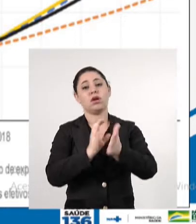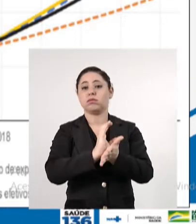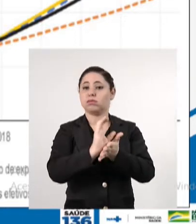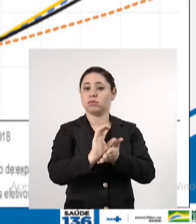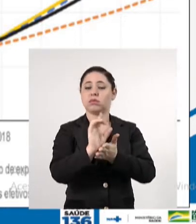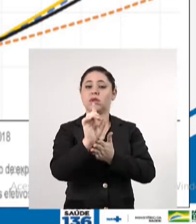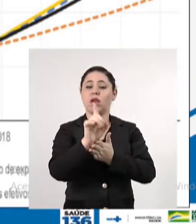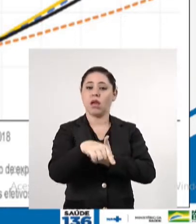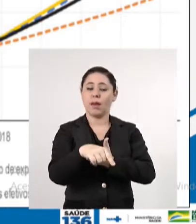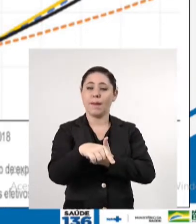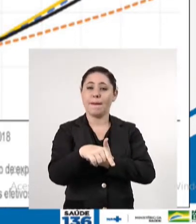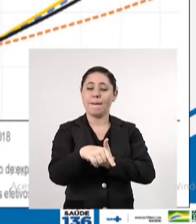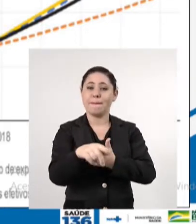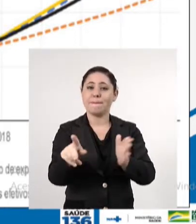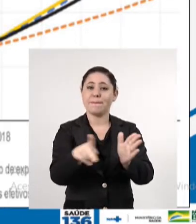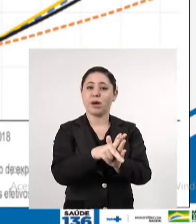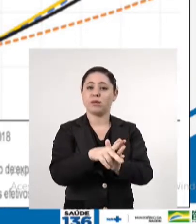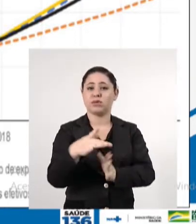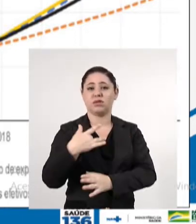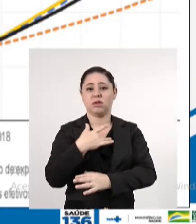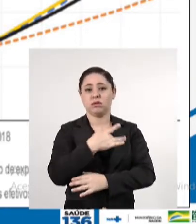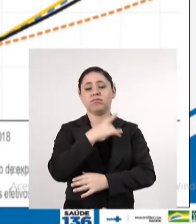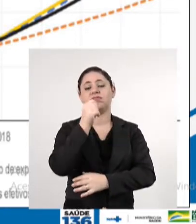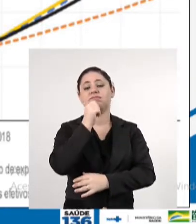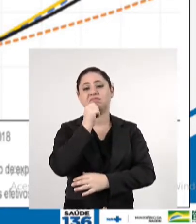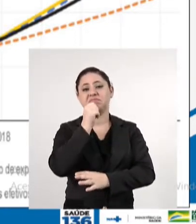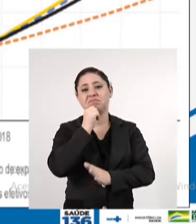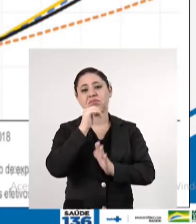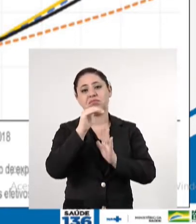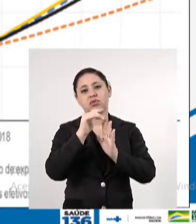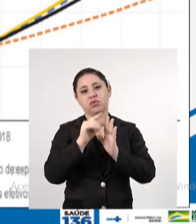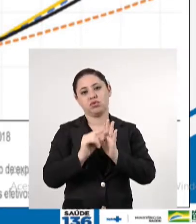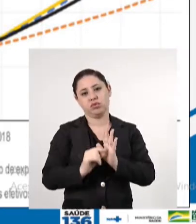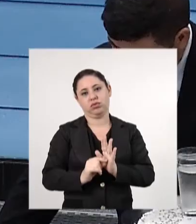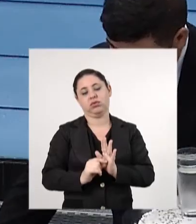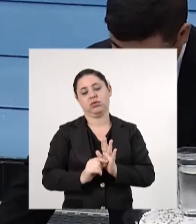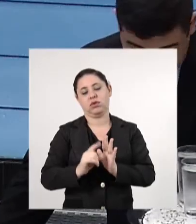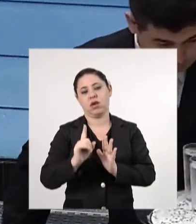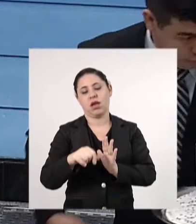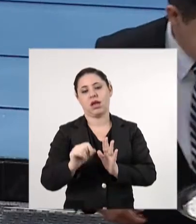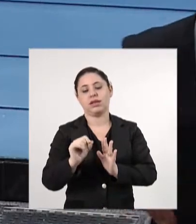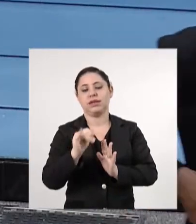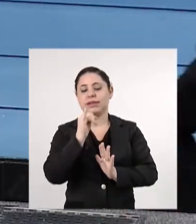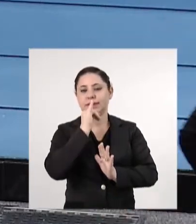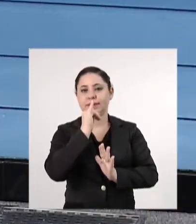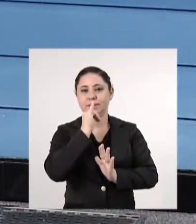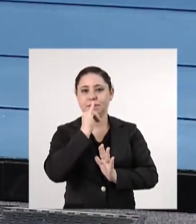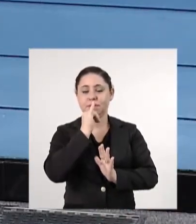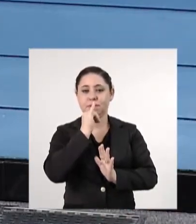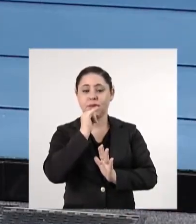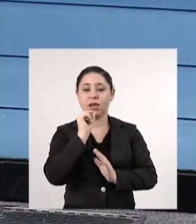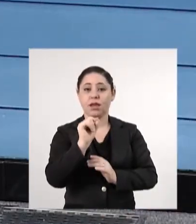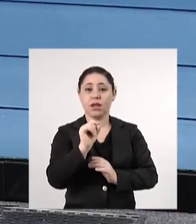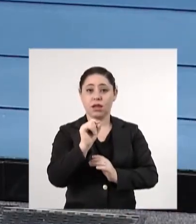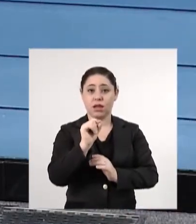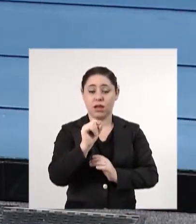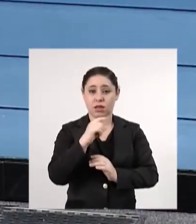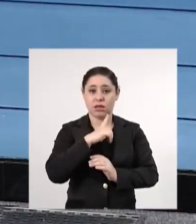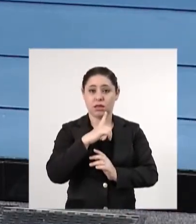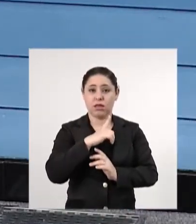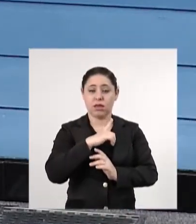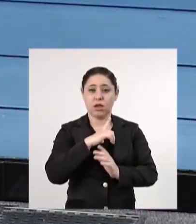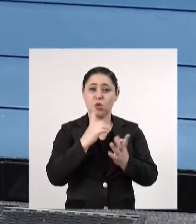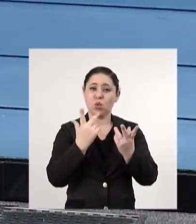repassados, os valores para a saúde ainda são insuficientes, que mantendo o